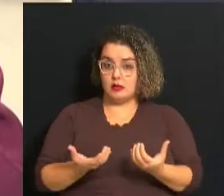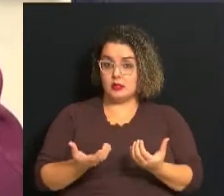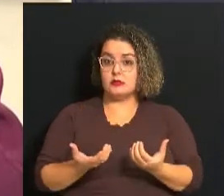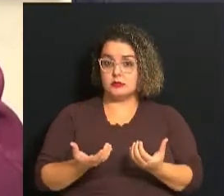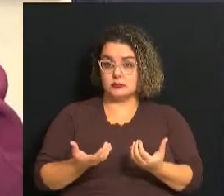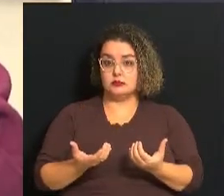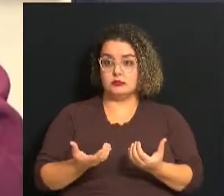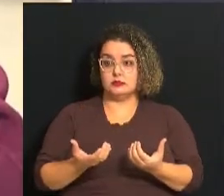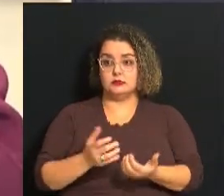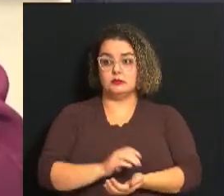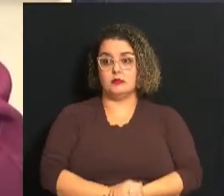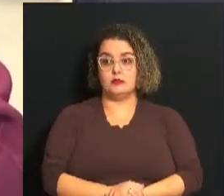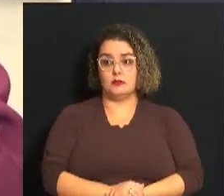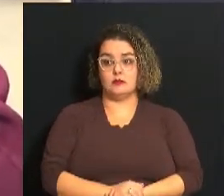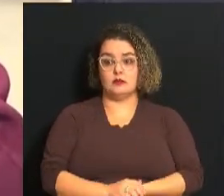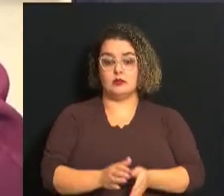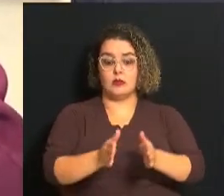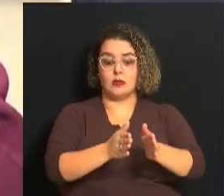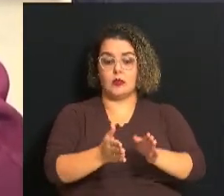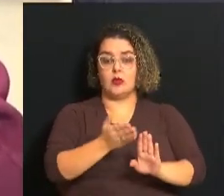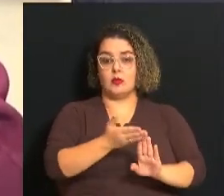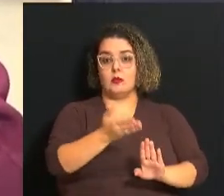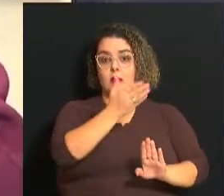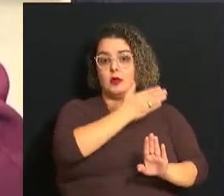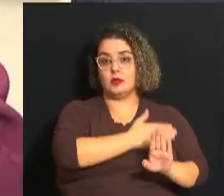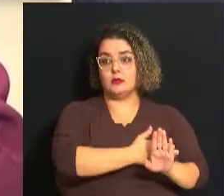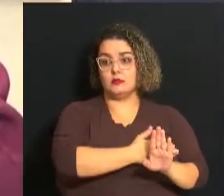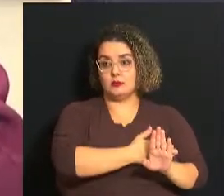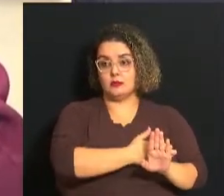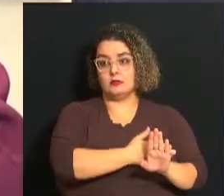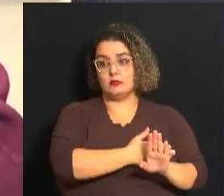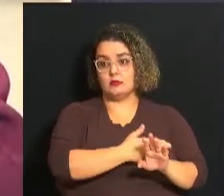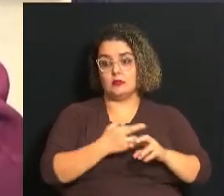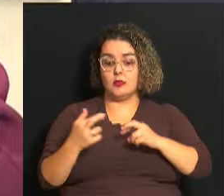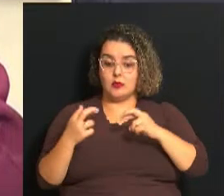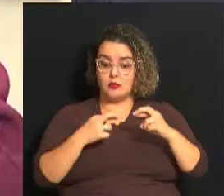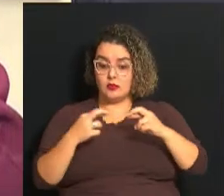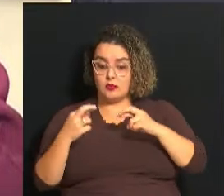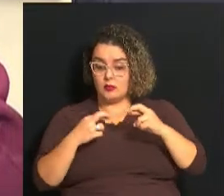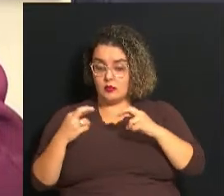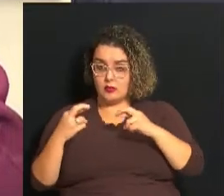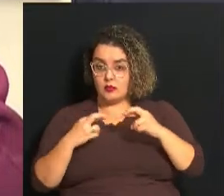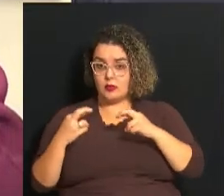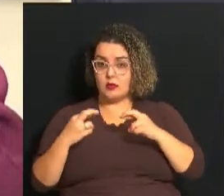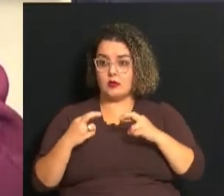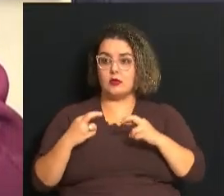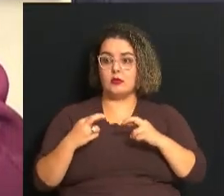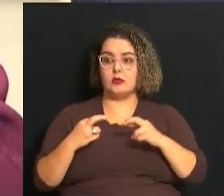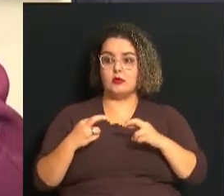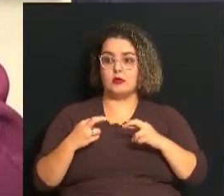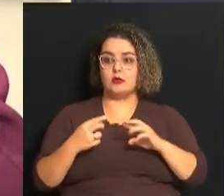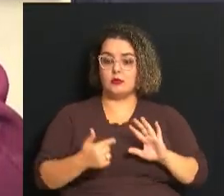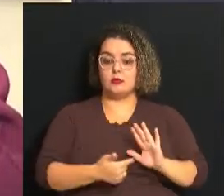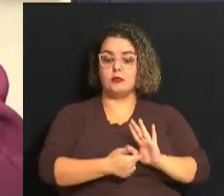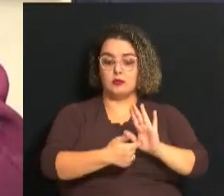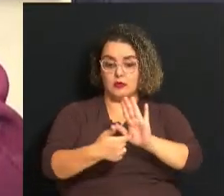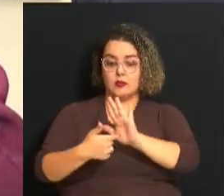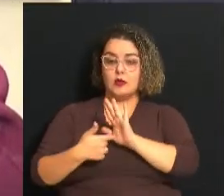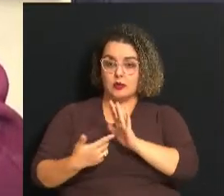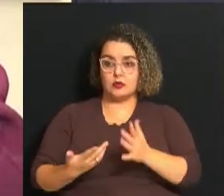no período anterior né foi analisado e apareceram